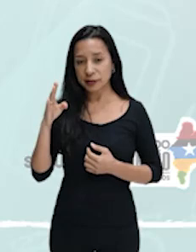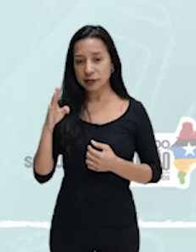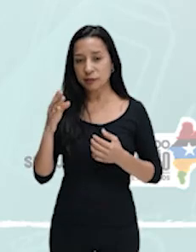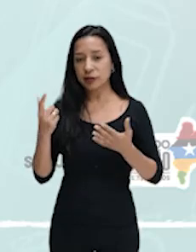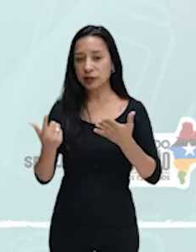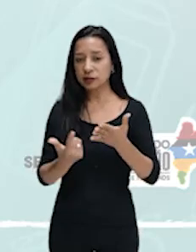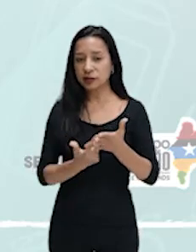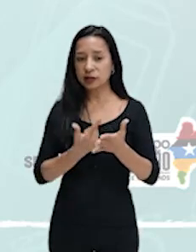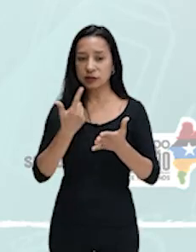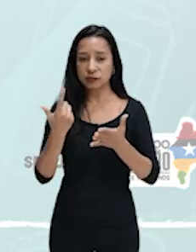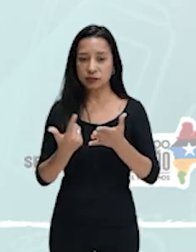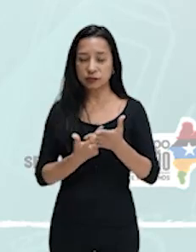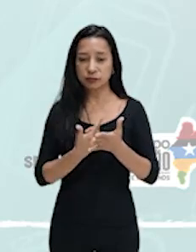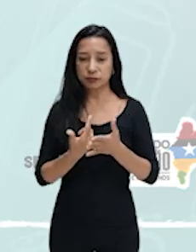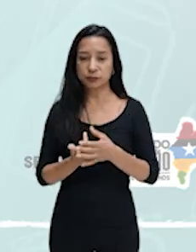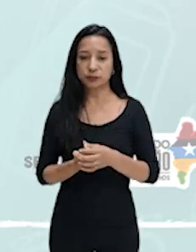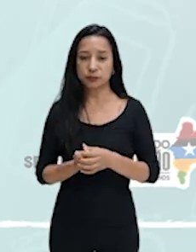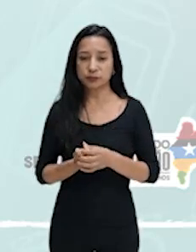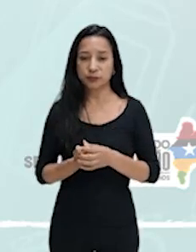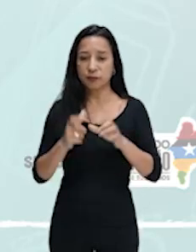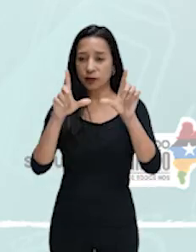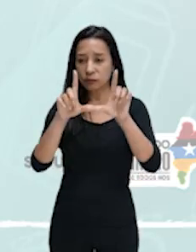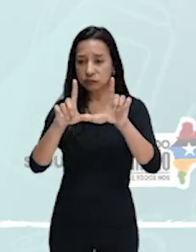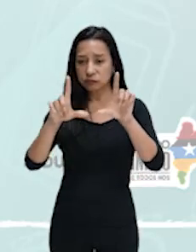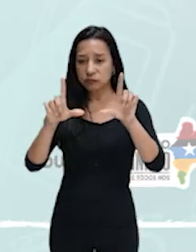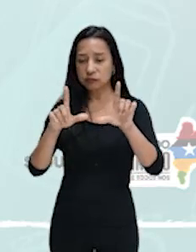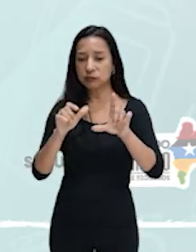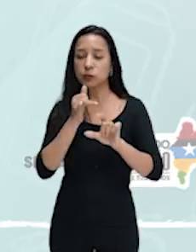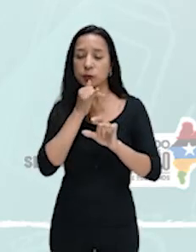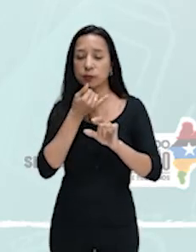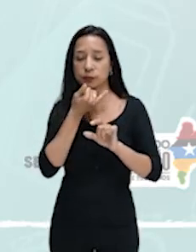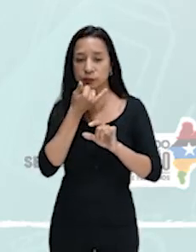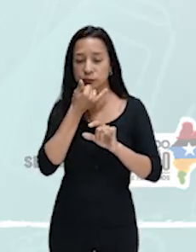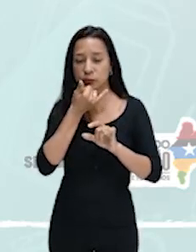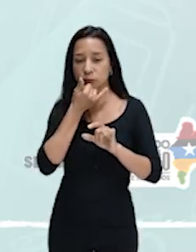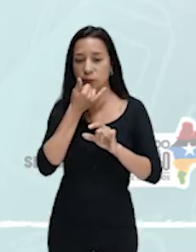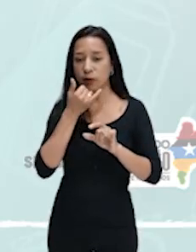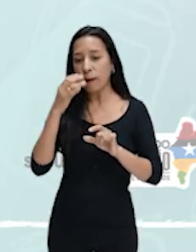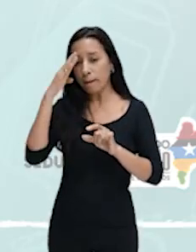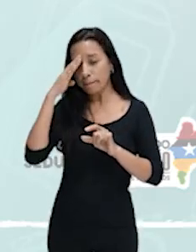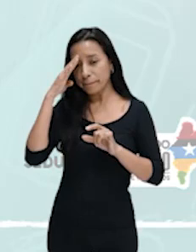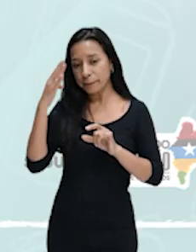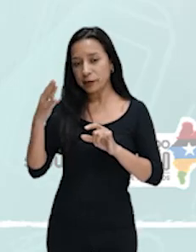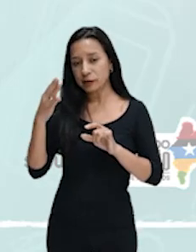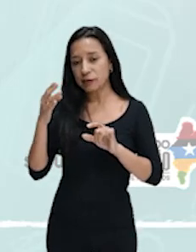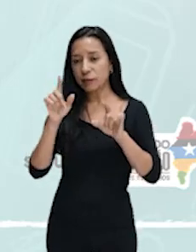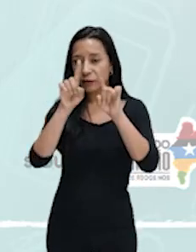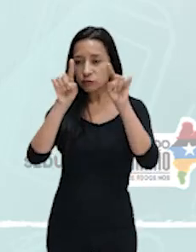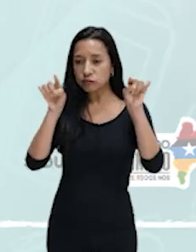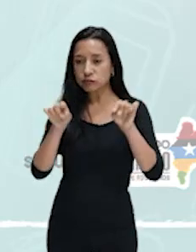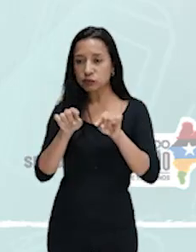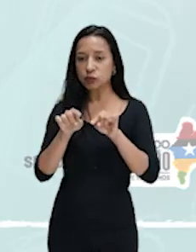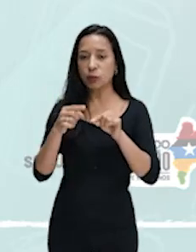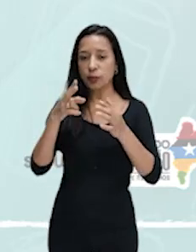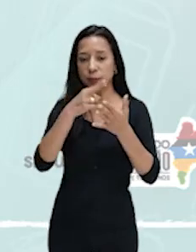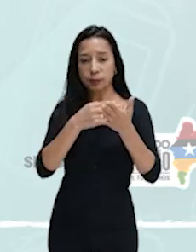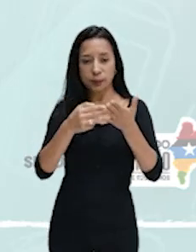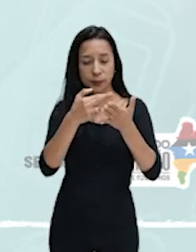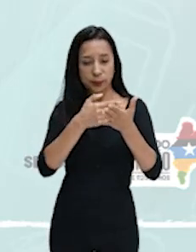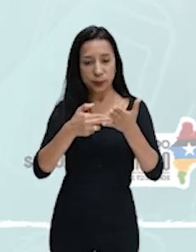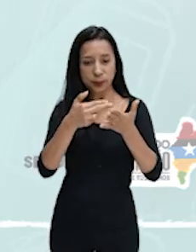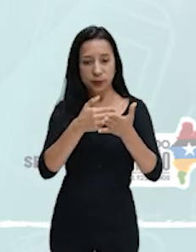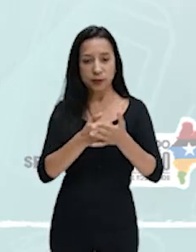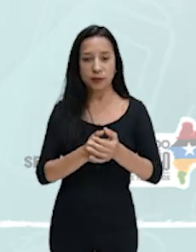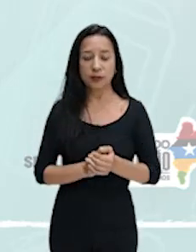de 1929. Frida e a Cesárea, de 1931. Meu Nascimento,